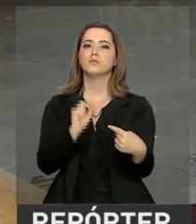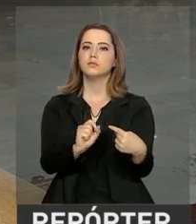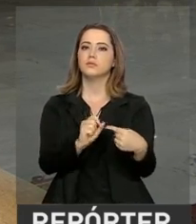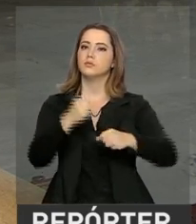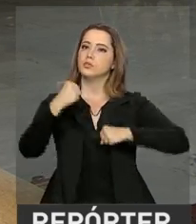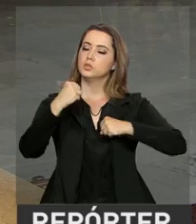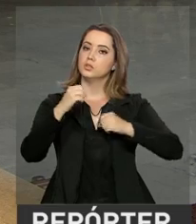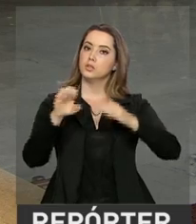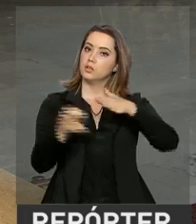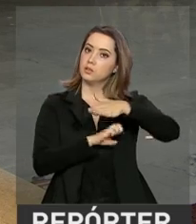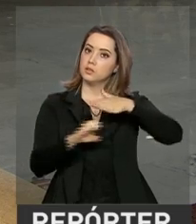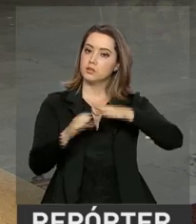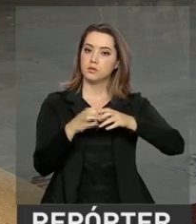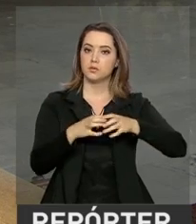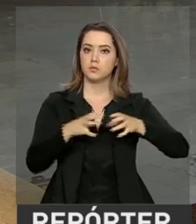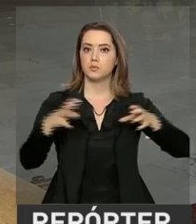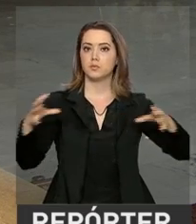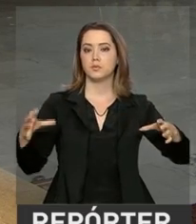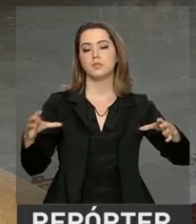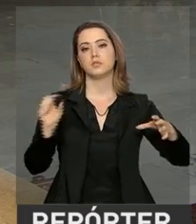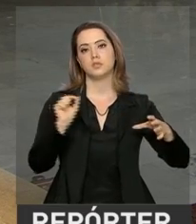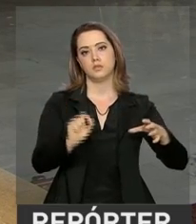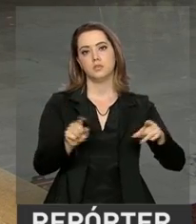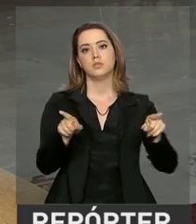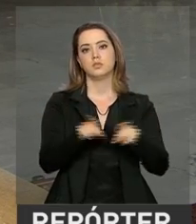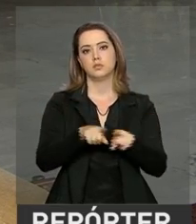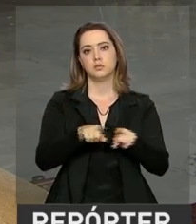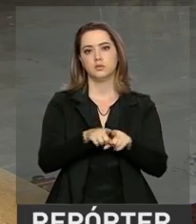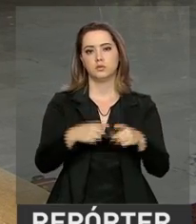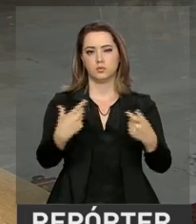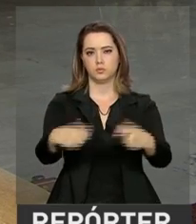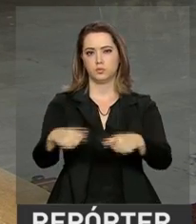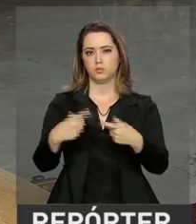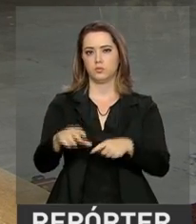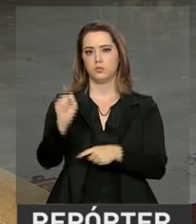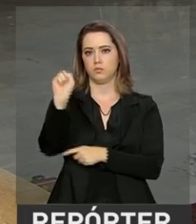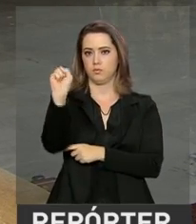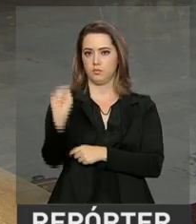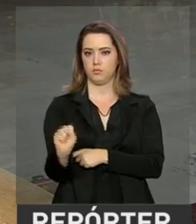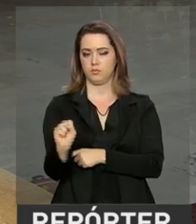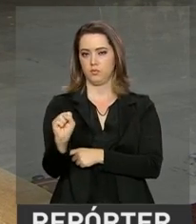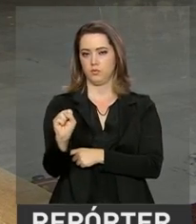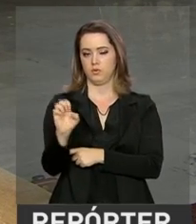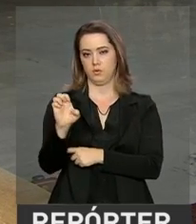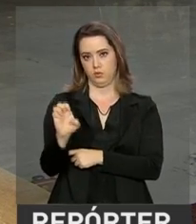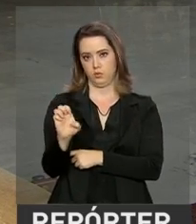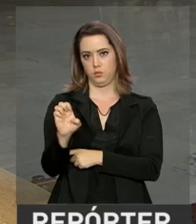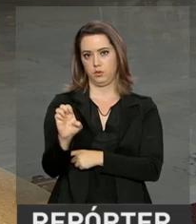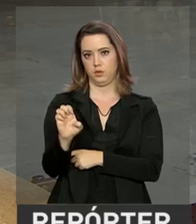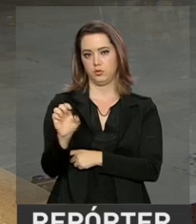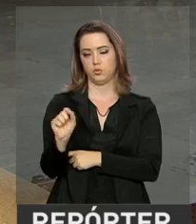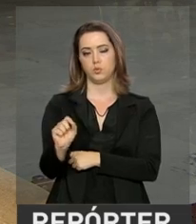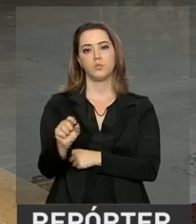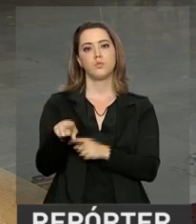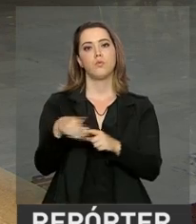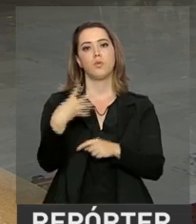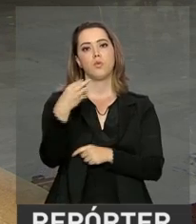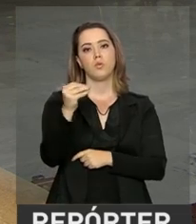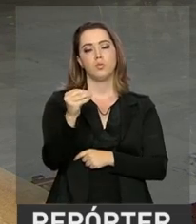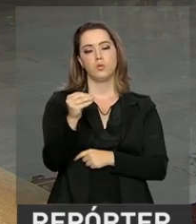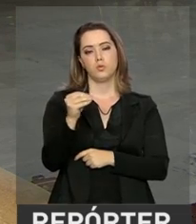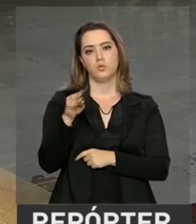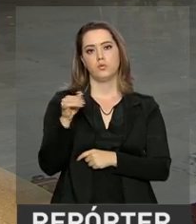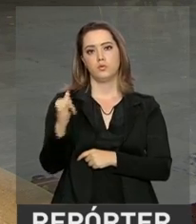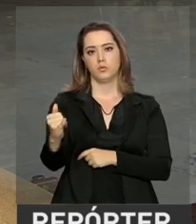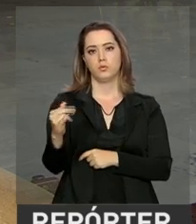empresas de grande porte desses setores e também para a região sudeste. Esse valor total aí de 40 bilhões e